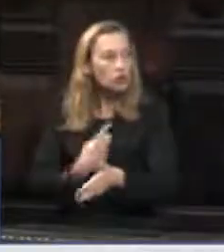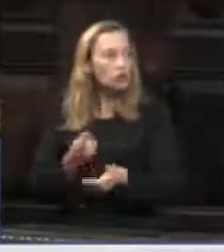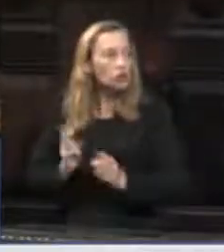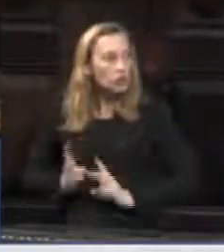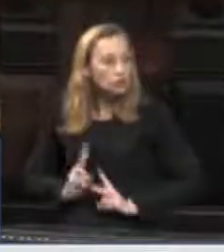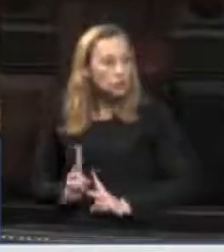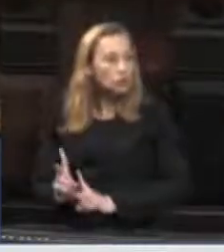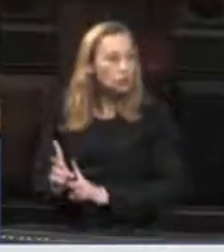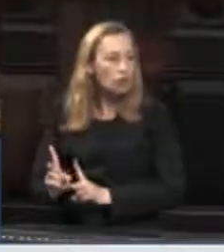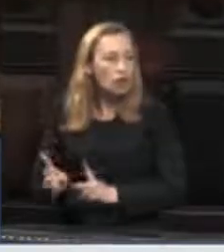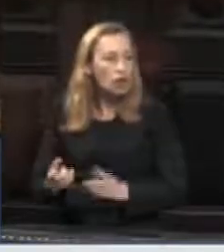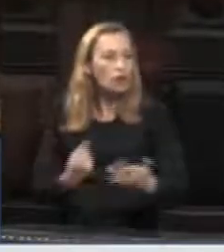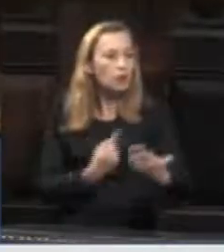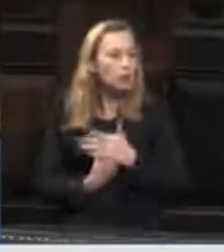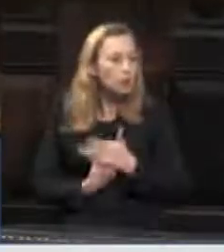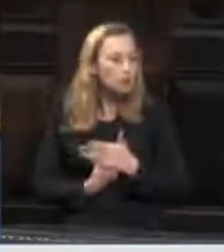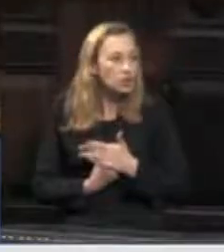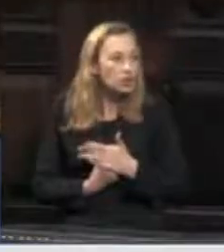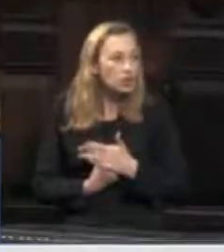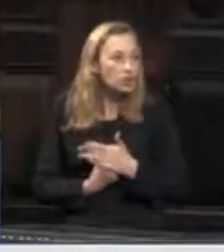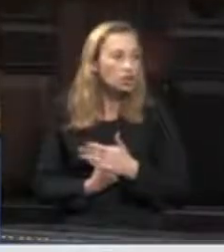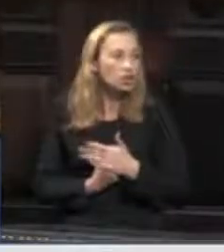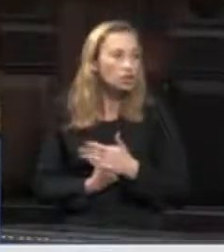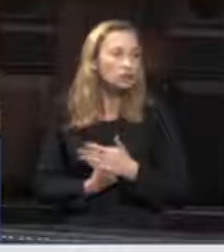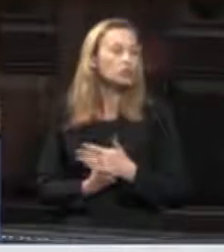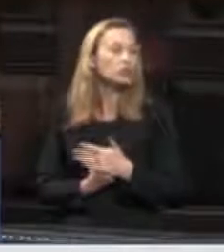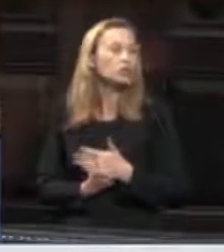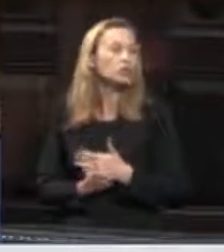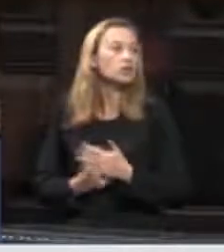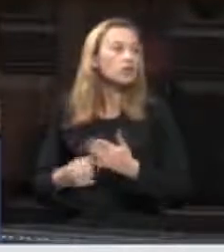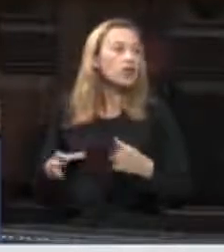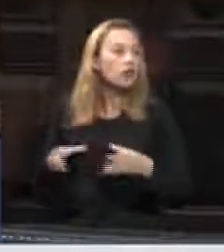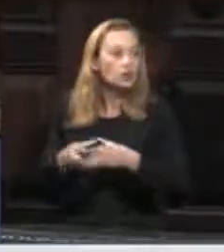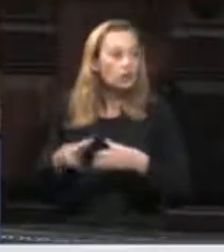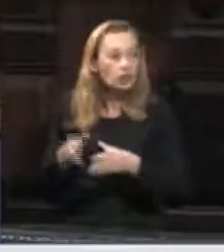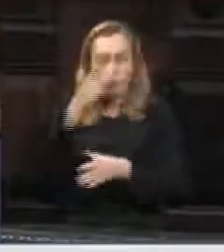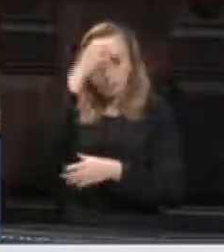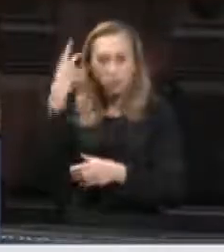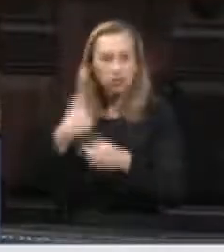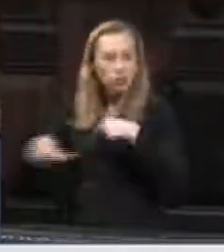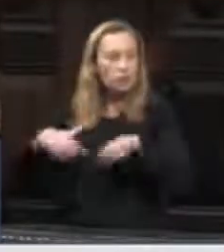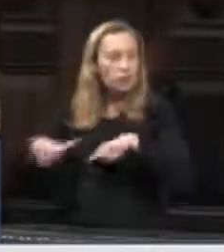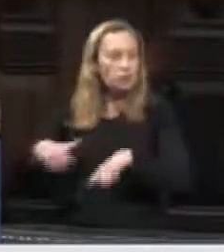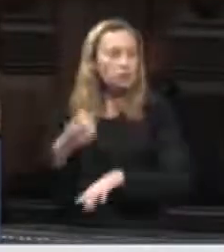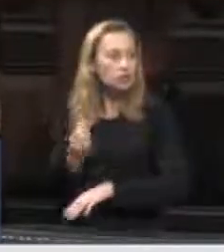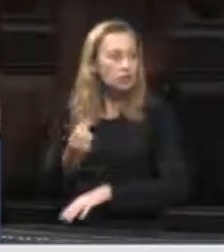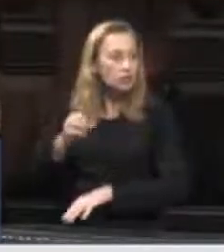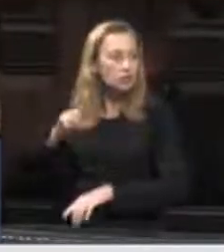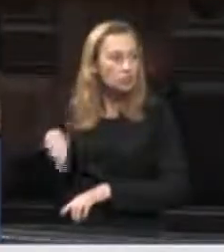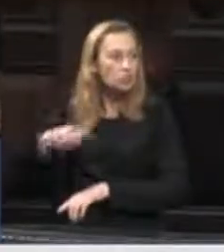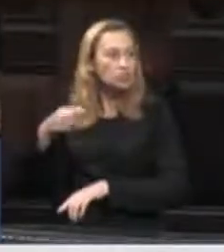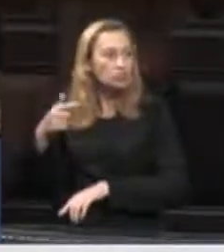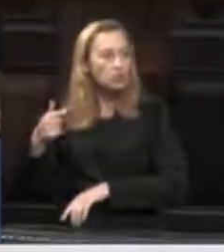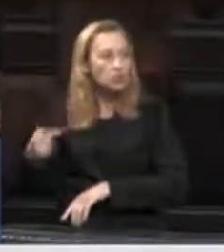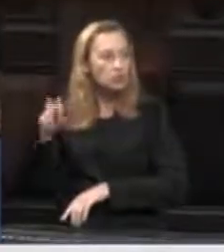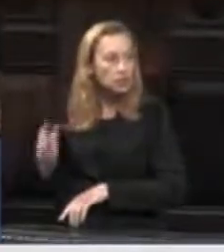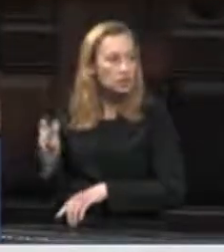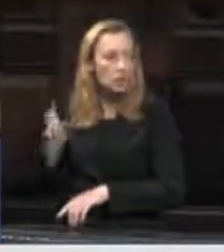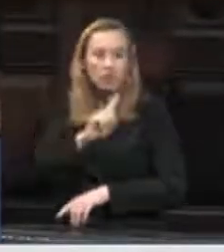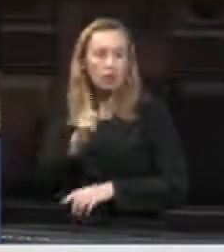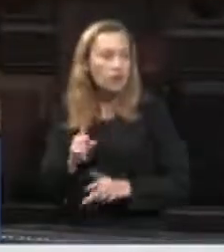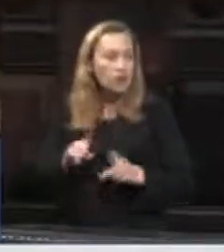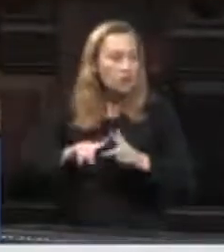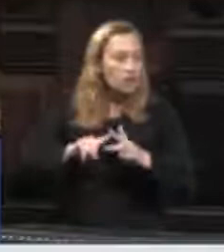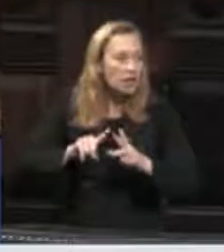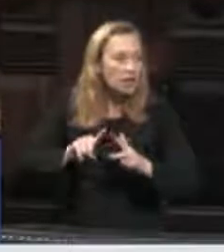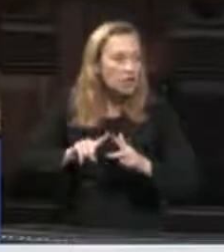é a posição apresentada na mesa de negociação pela classe trabalhadora, o percentual de 6,95%. Não aceitamos reajuste zero,